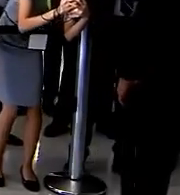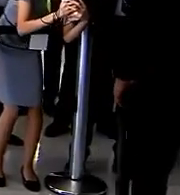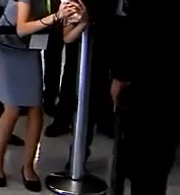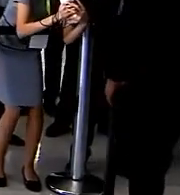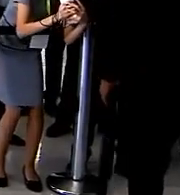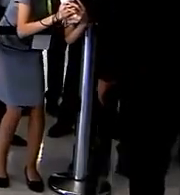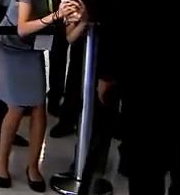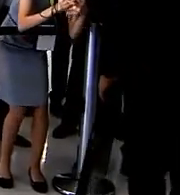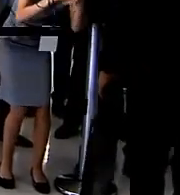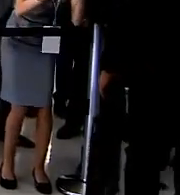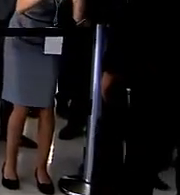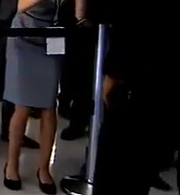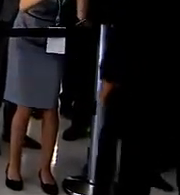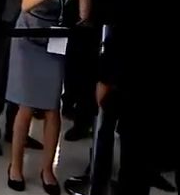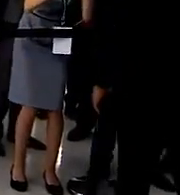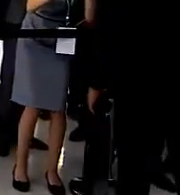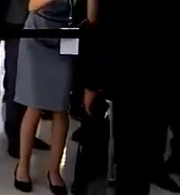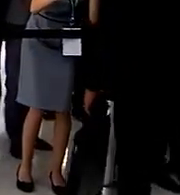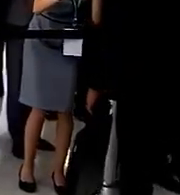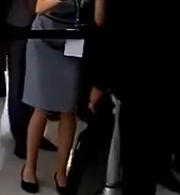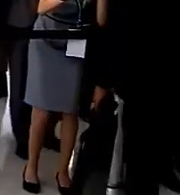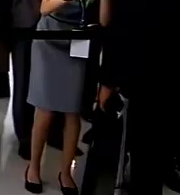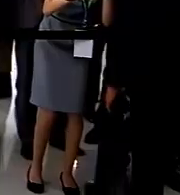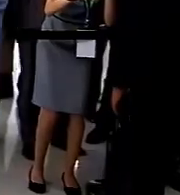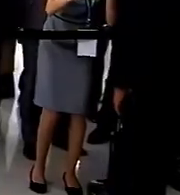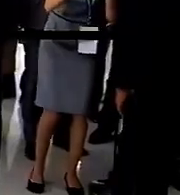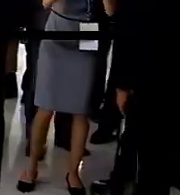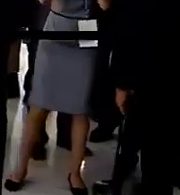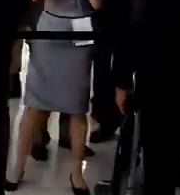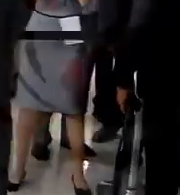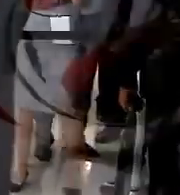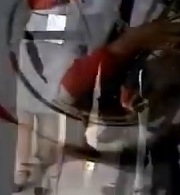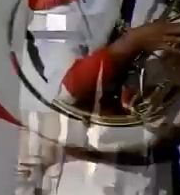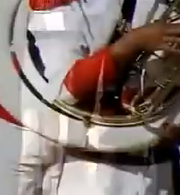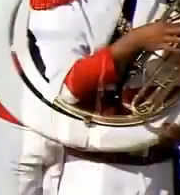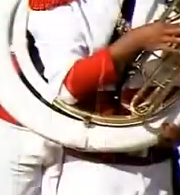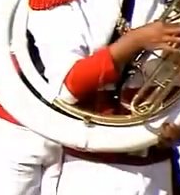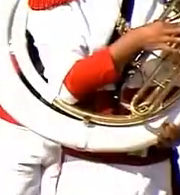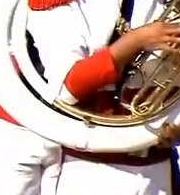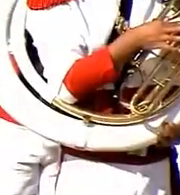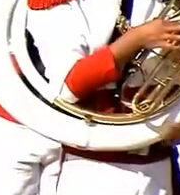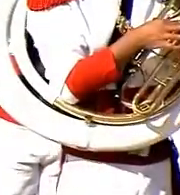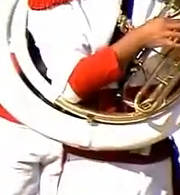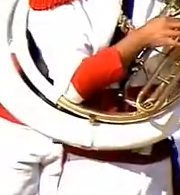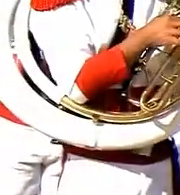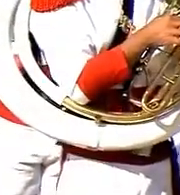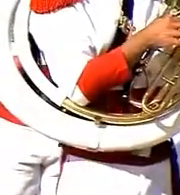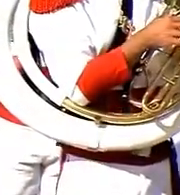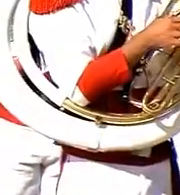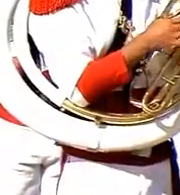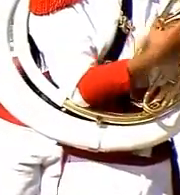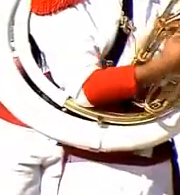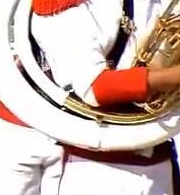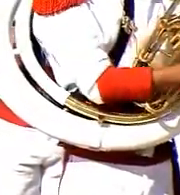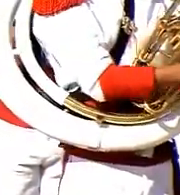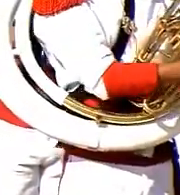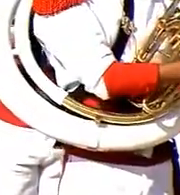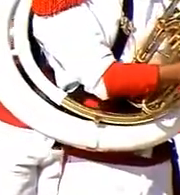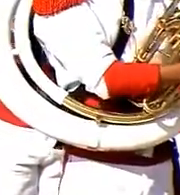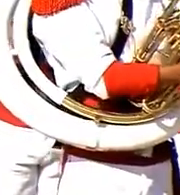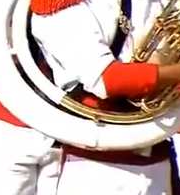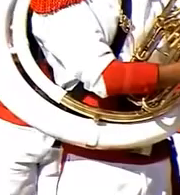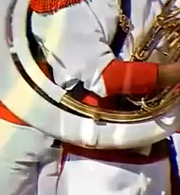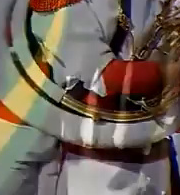Imagens ao vivo de dentro do Palácio do Planalto, logo ali na saída do parlatório, o presidente Jair